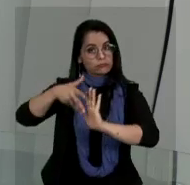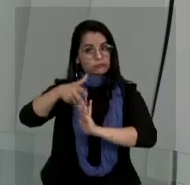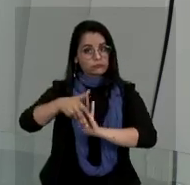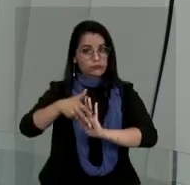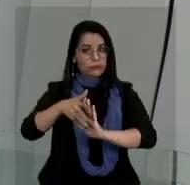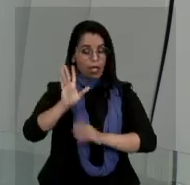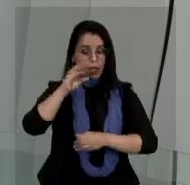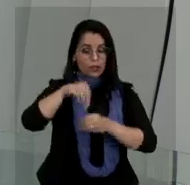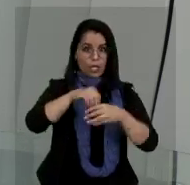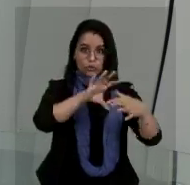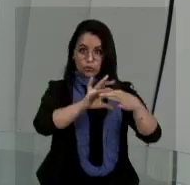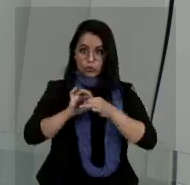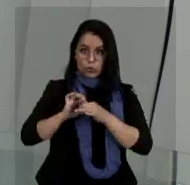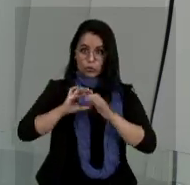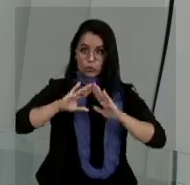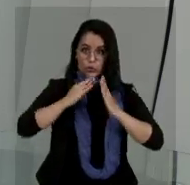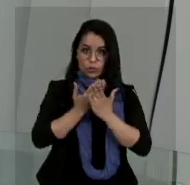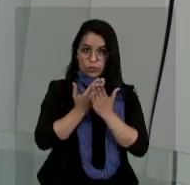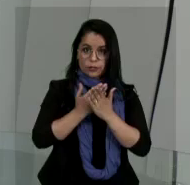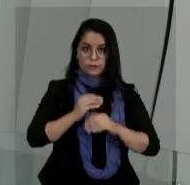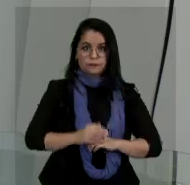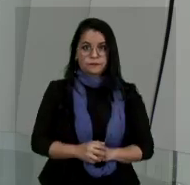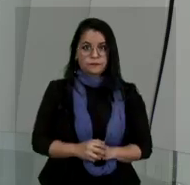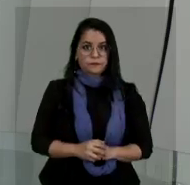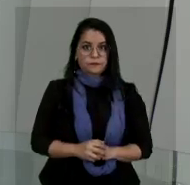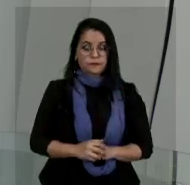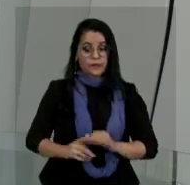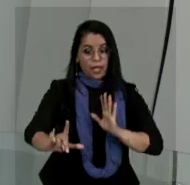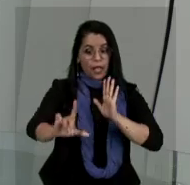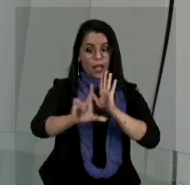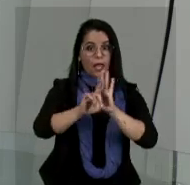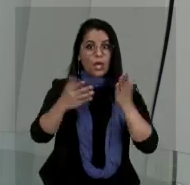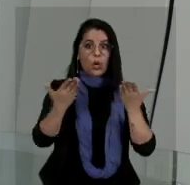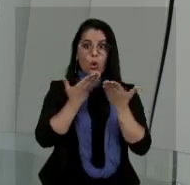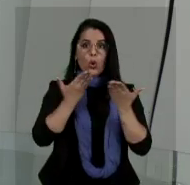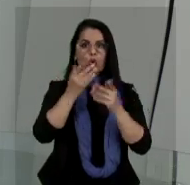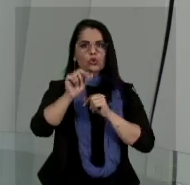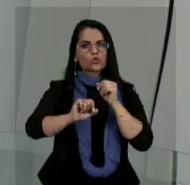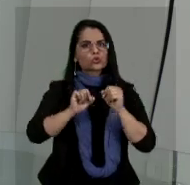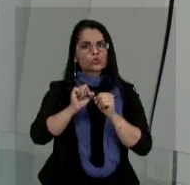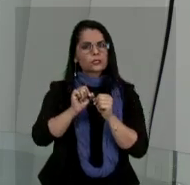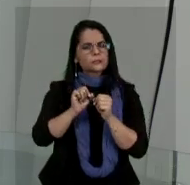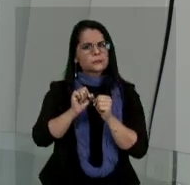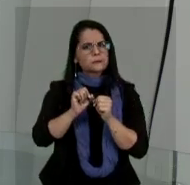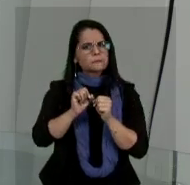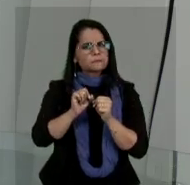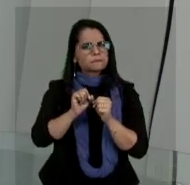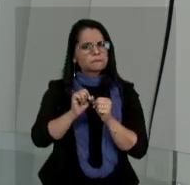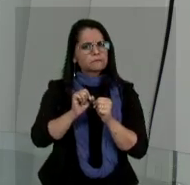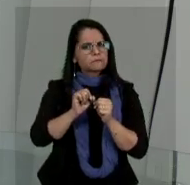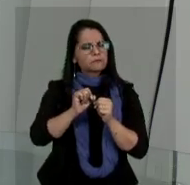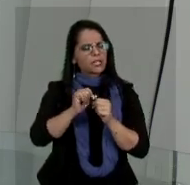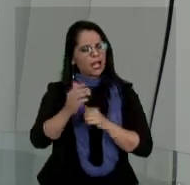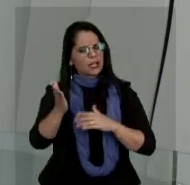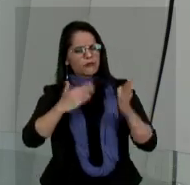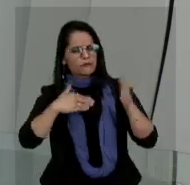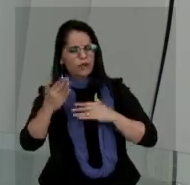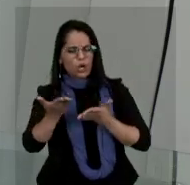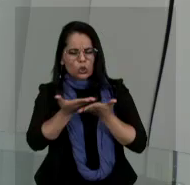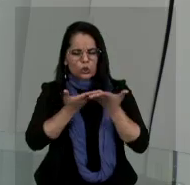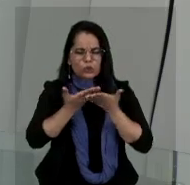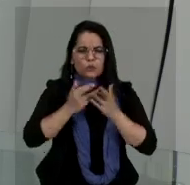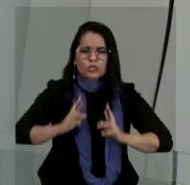né, dentro do contexto escolar. A legislação hoje, Adelina, ela vem dar um